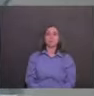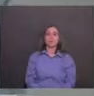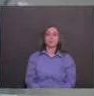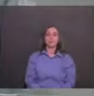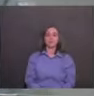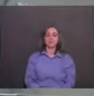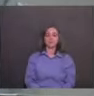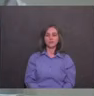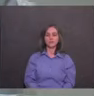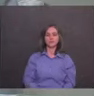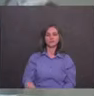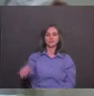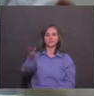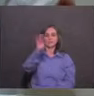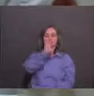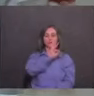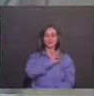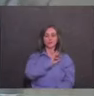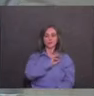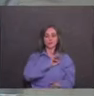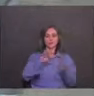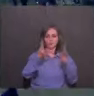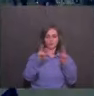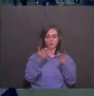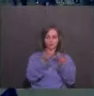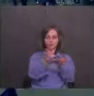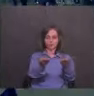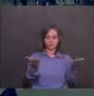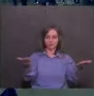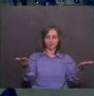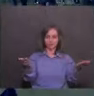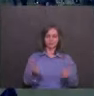Dominus vobiscum. Et